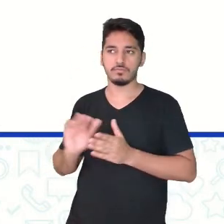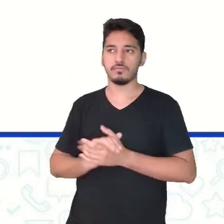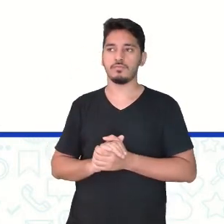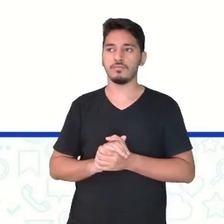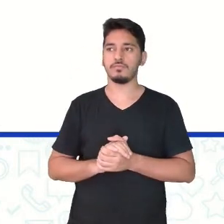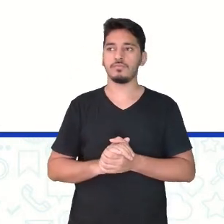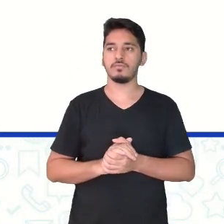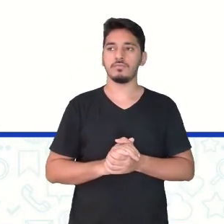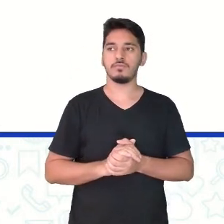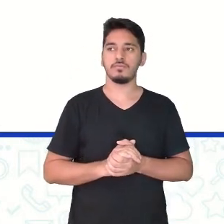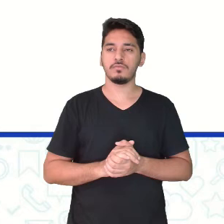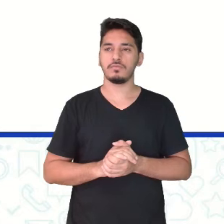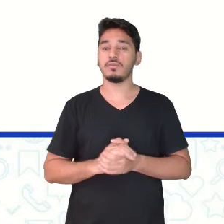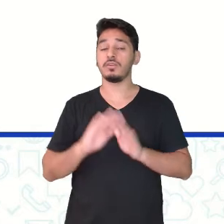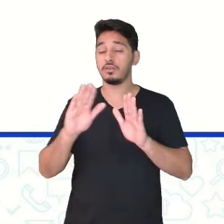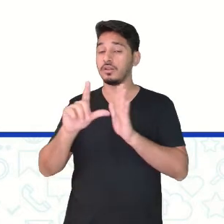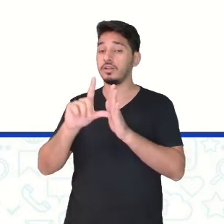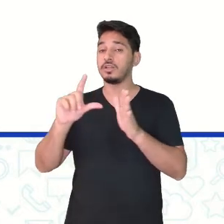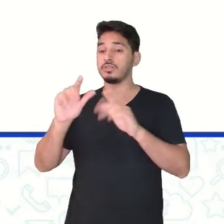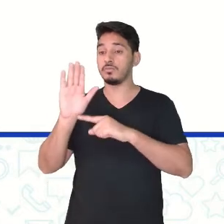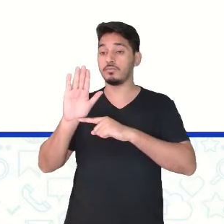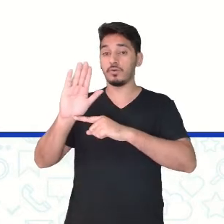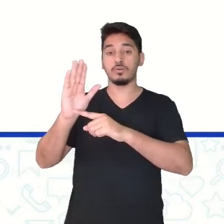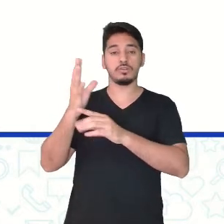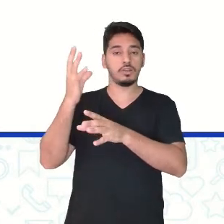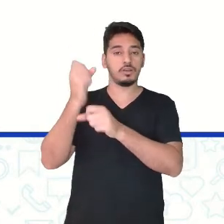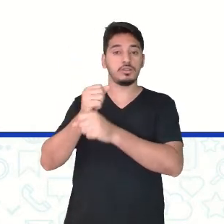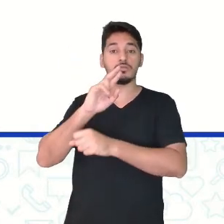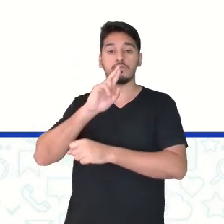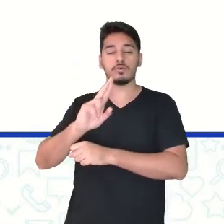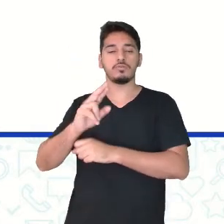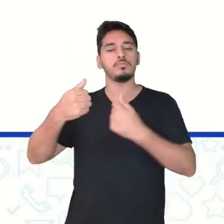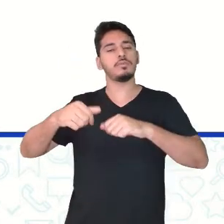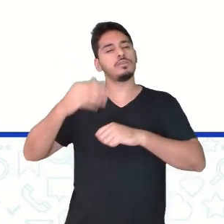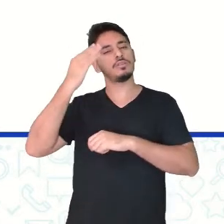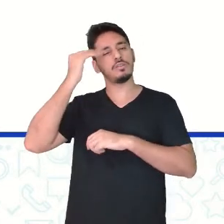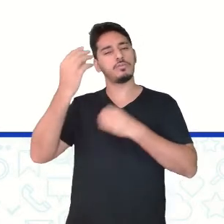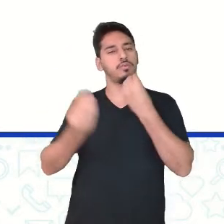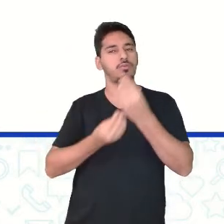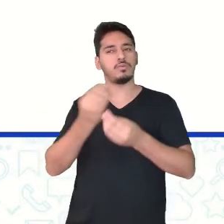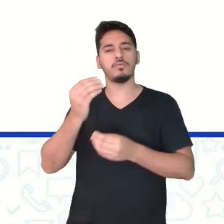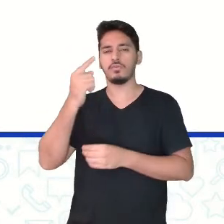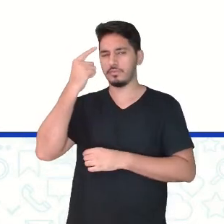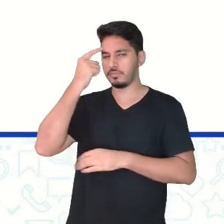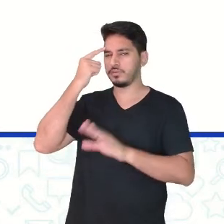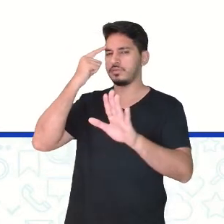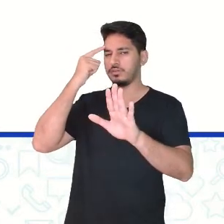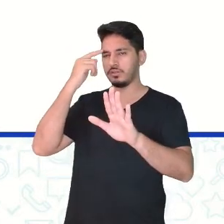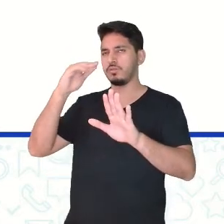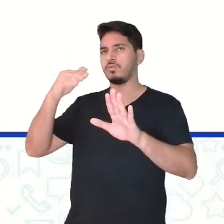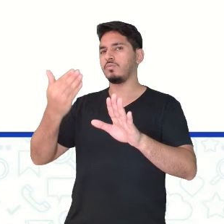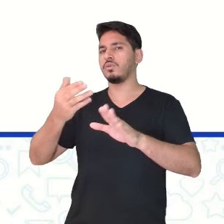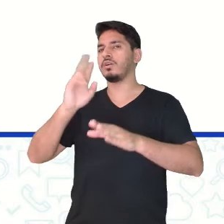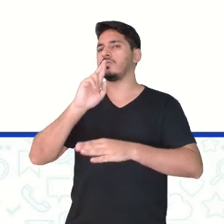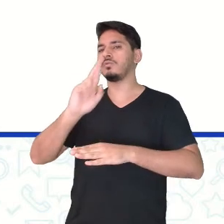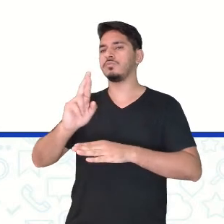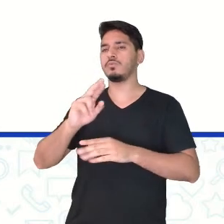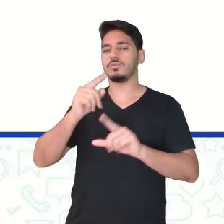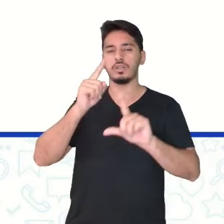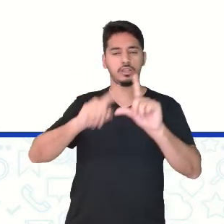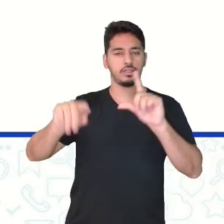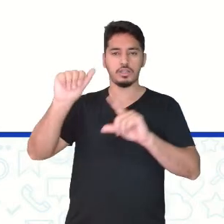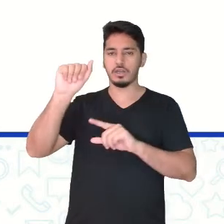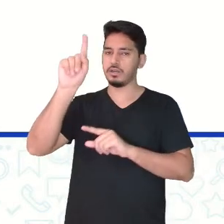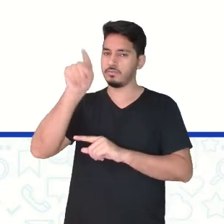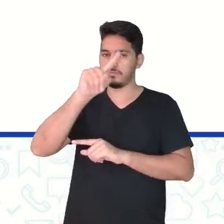colocar na tela aí a resolução, eu estou explicando o que você tem que fazer para poder desenvolver. Tá bom? Vai pensando aí qual seria o gabarito. Letra A já não